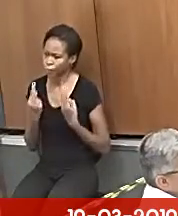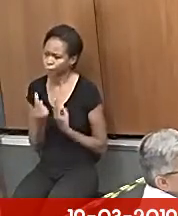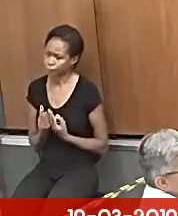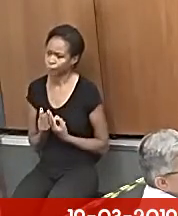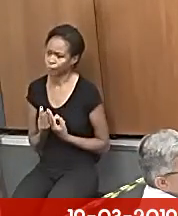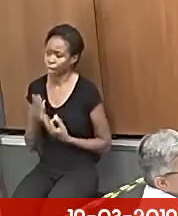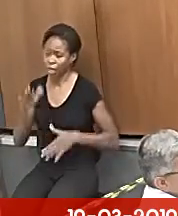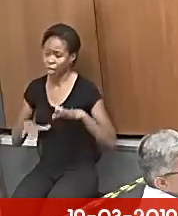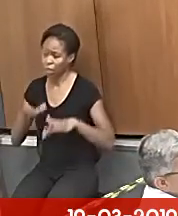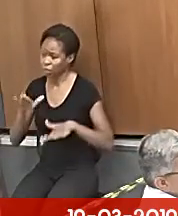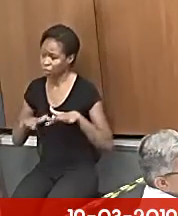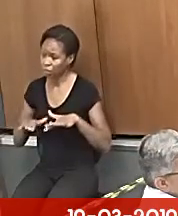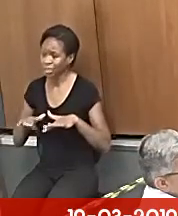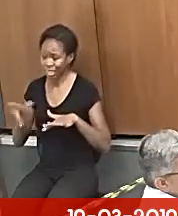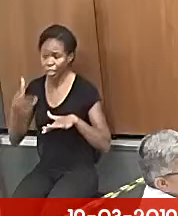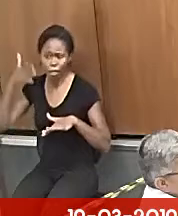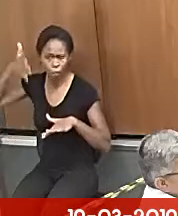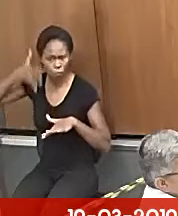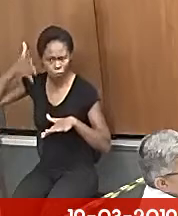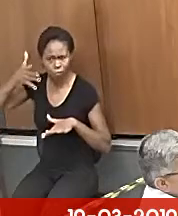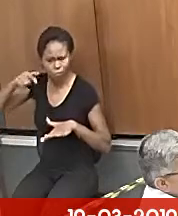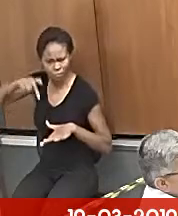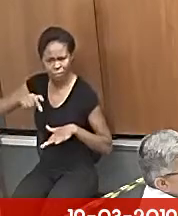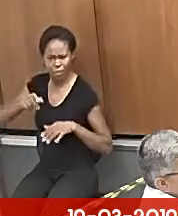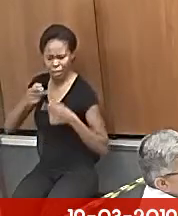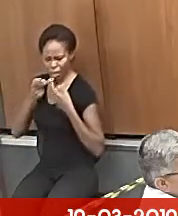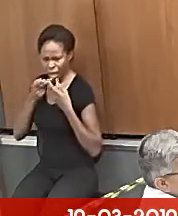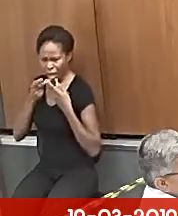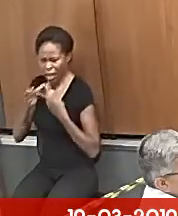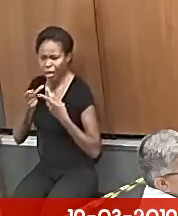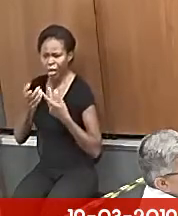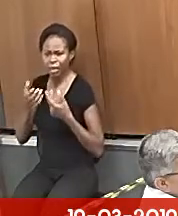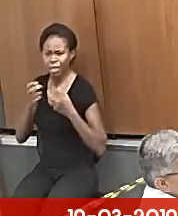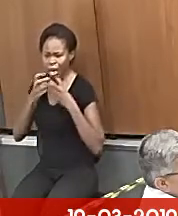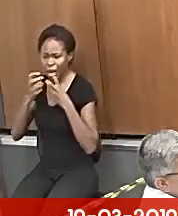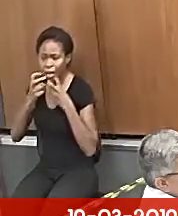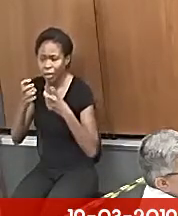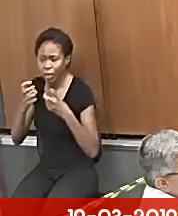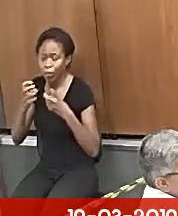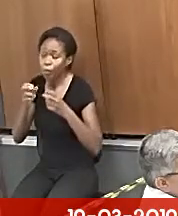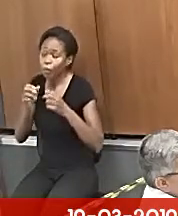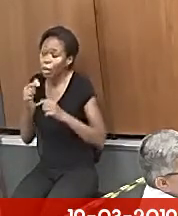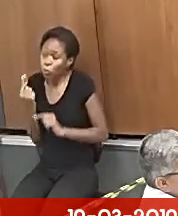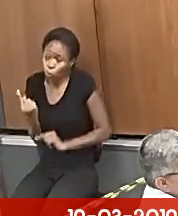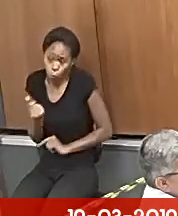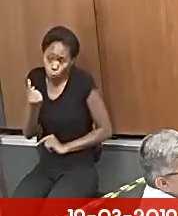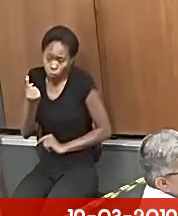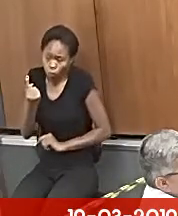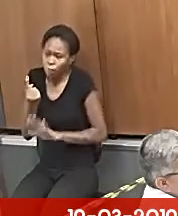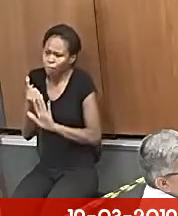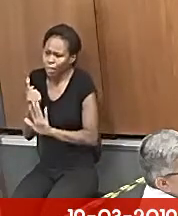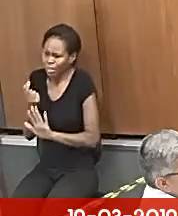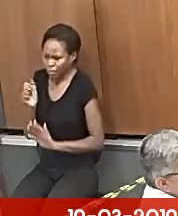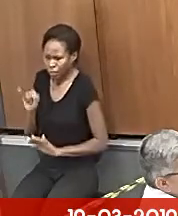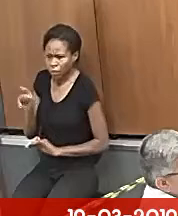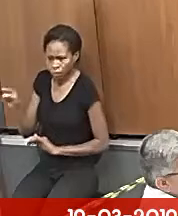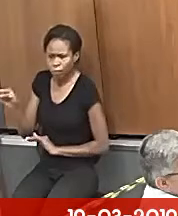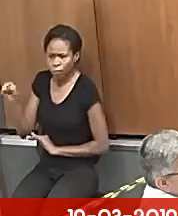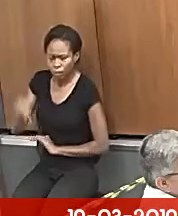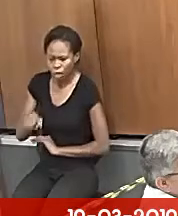deserto mas à medida que a sua voz ela ser gay na assembléia uma audiência pública